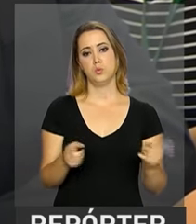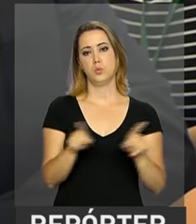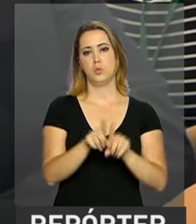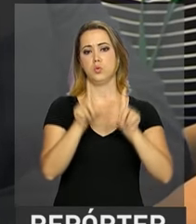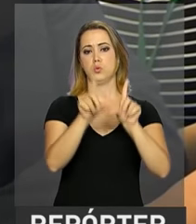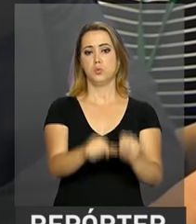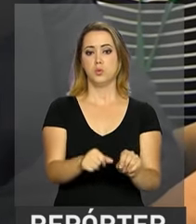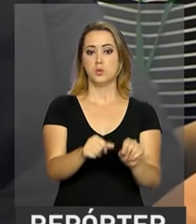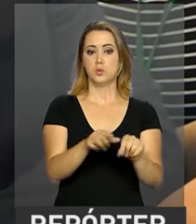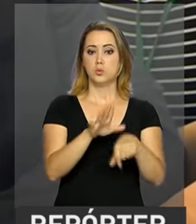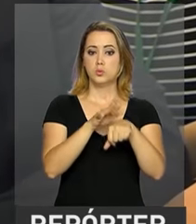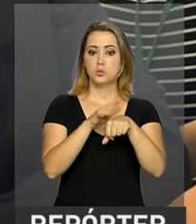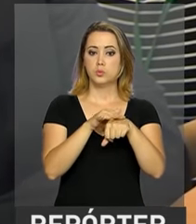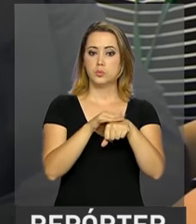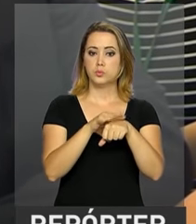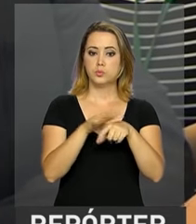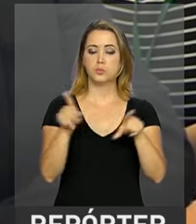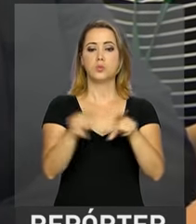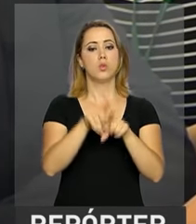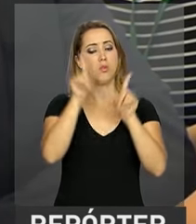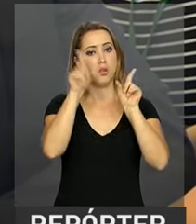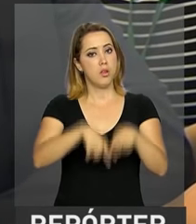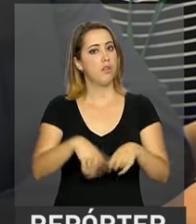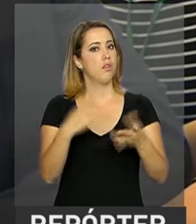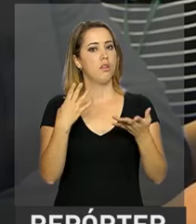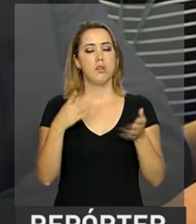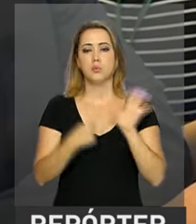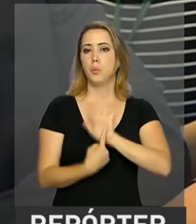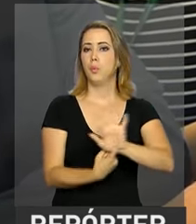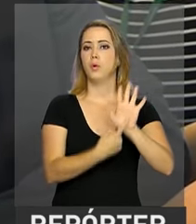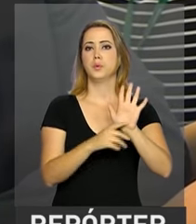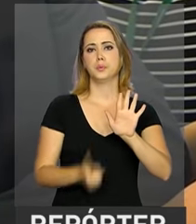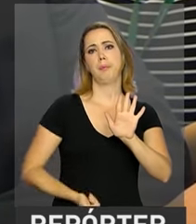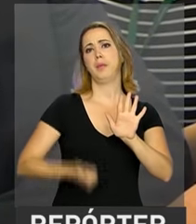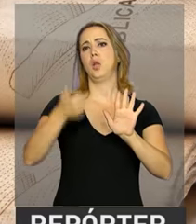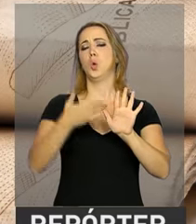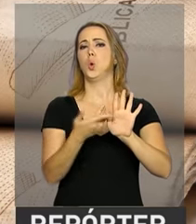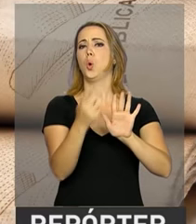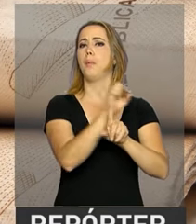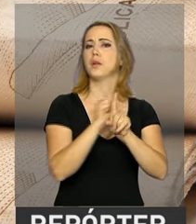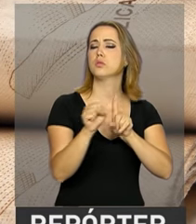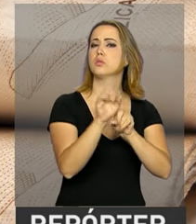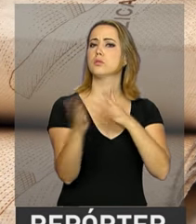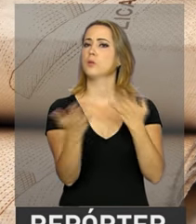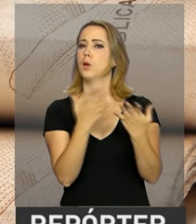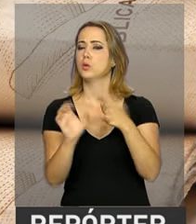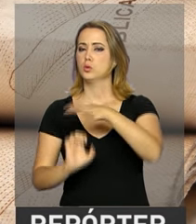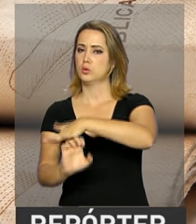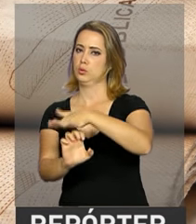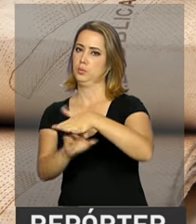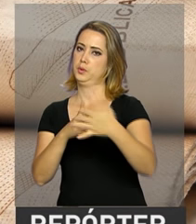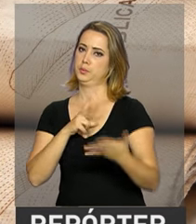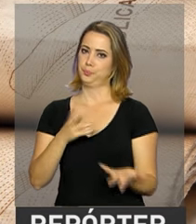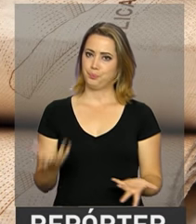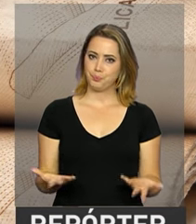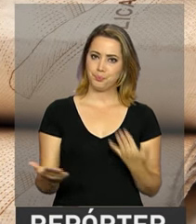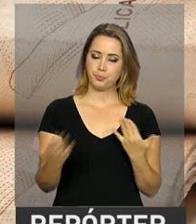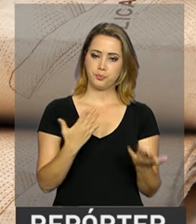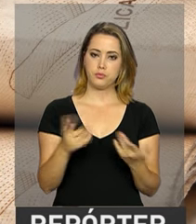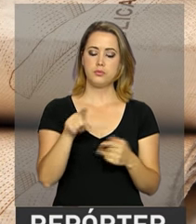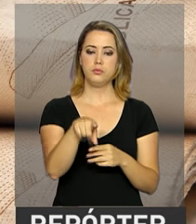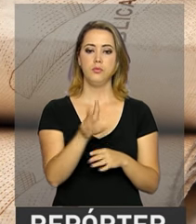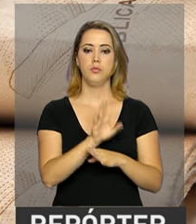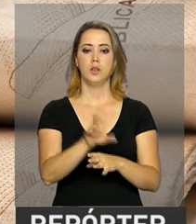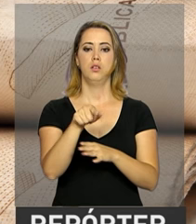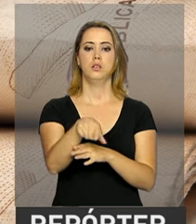doenças então é um projeto que claramente tem um impacto social maior do que o impacto privado o BNDS também vai ampliar a linha de apoio